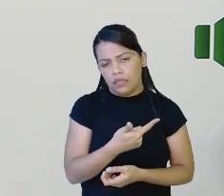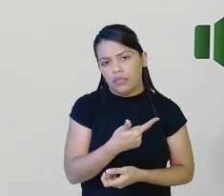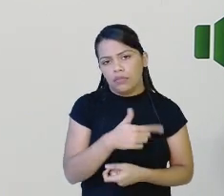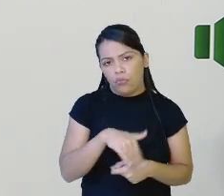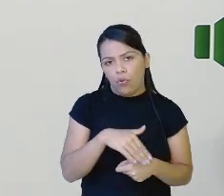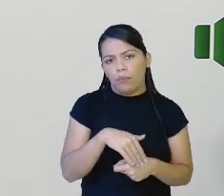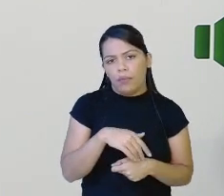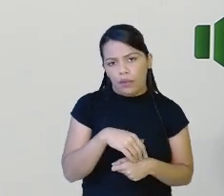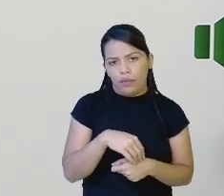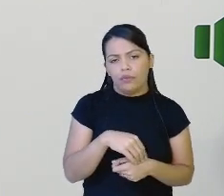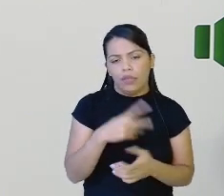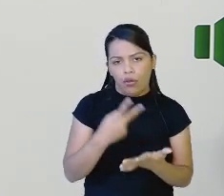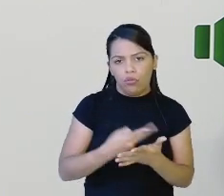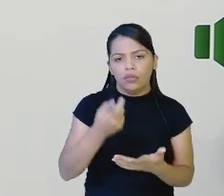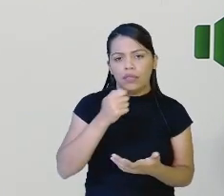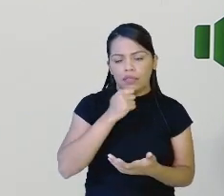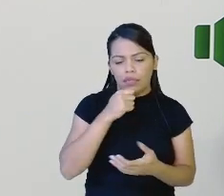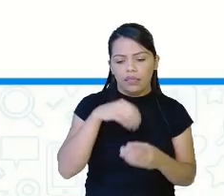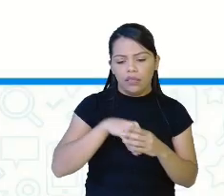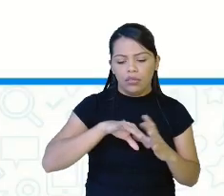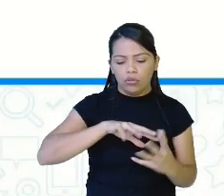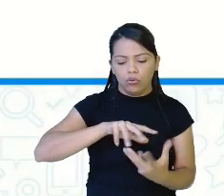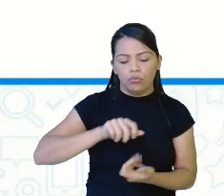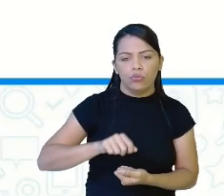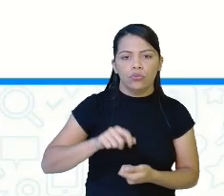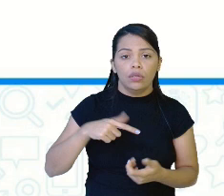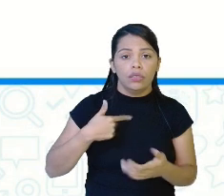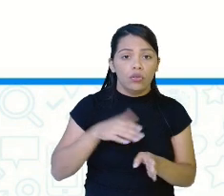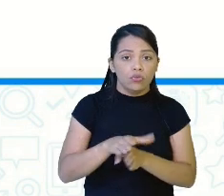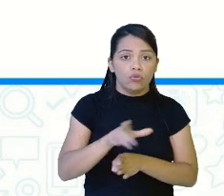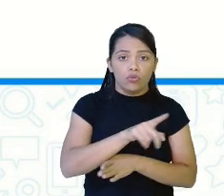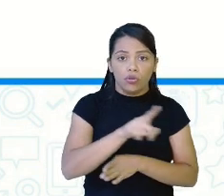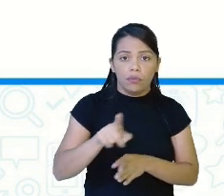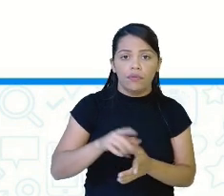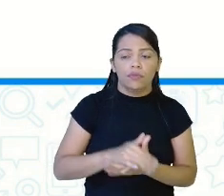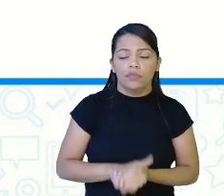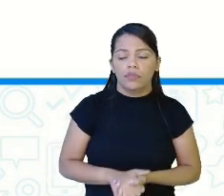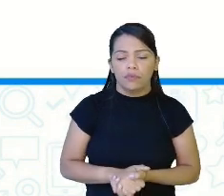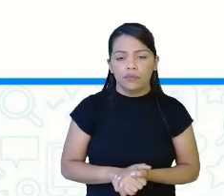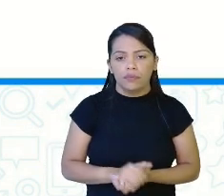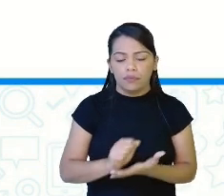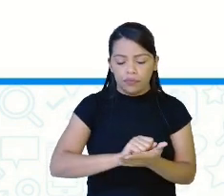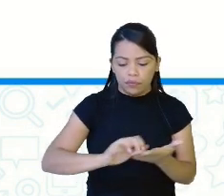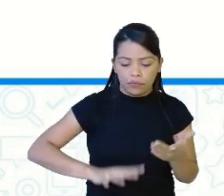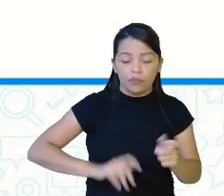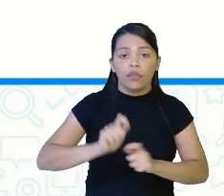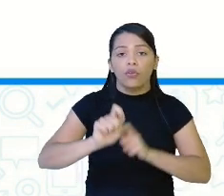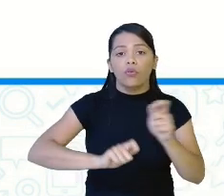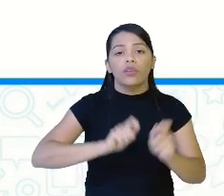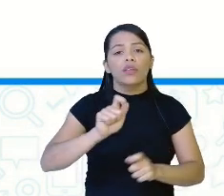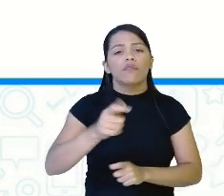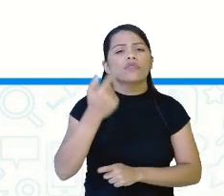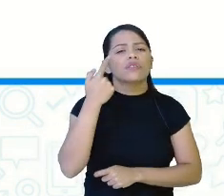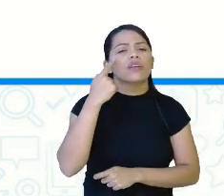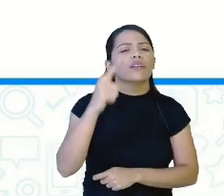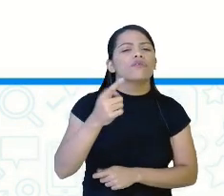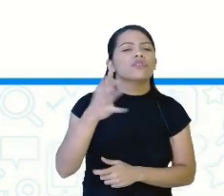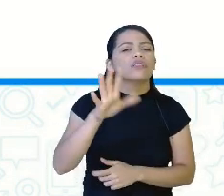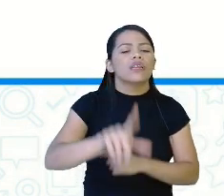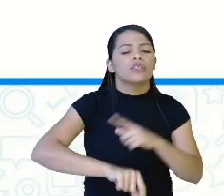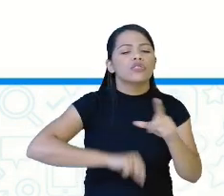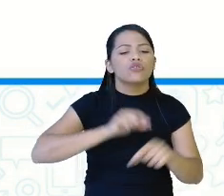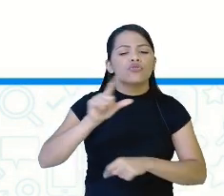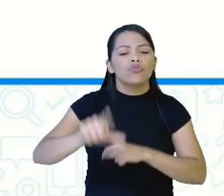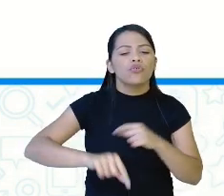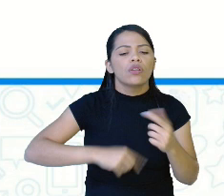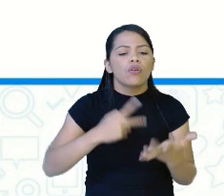mundo. Aí aqui tem uma sugestão para você. O que você acha de escolher uma situação do seu dia a